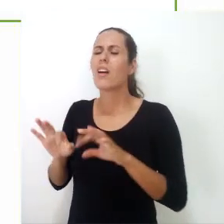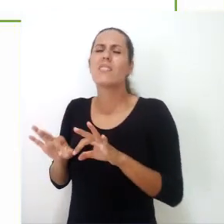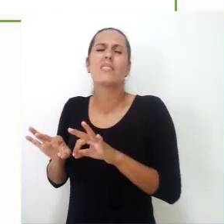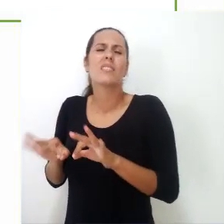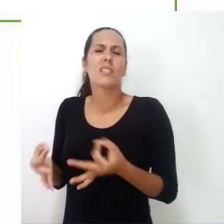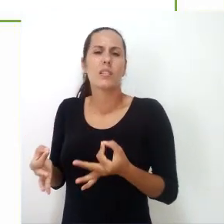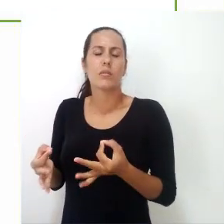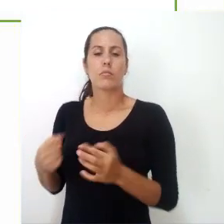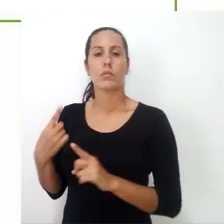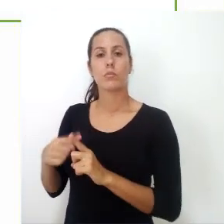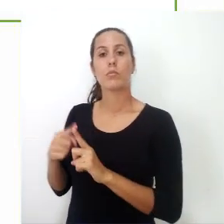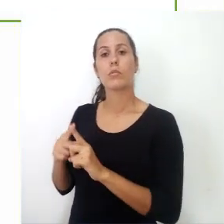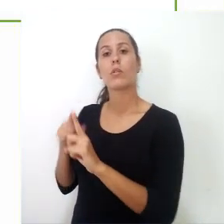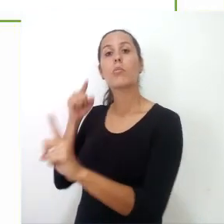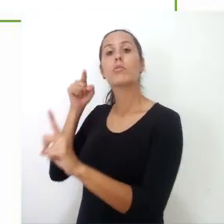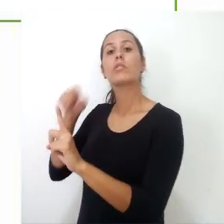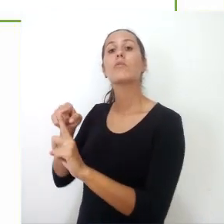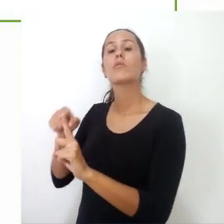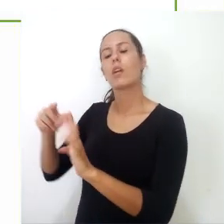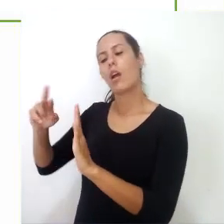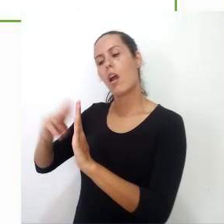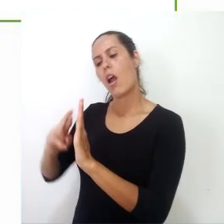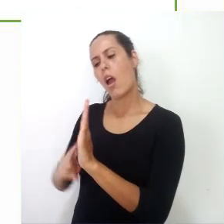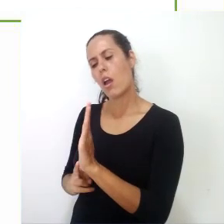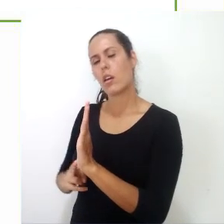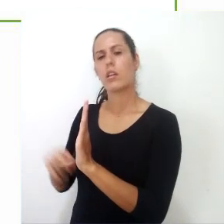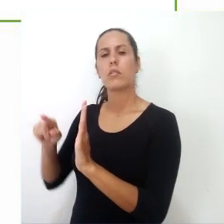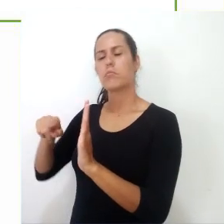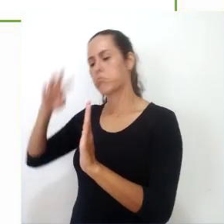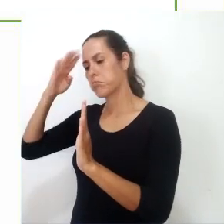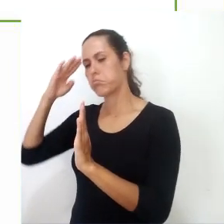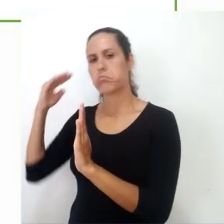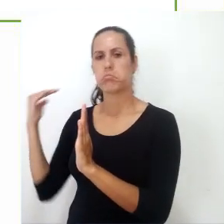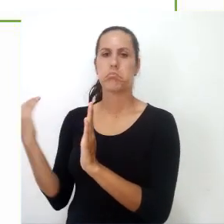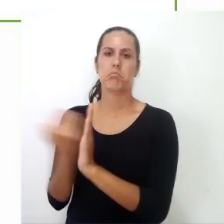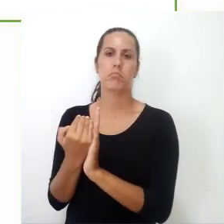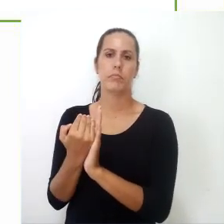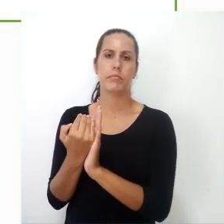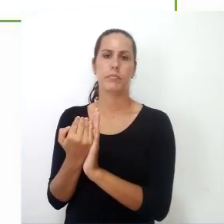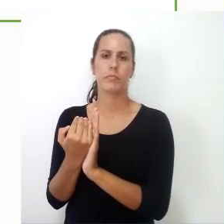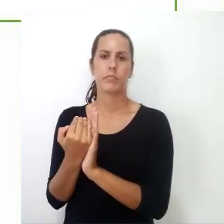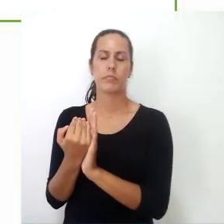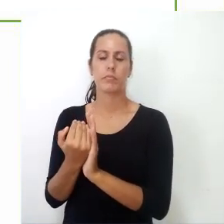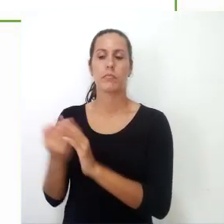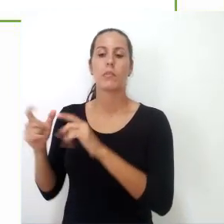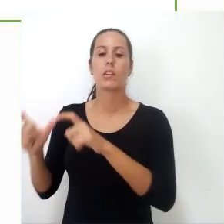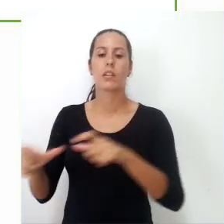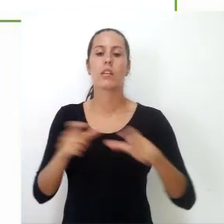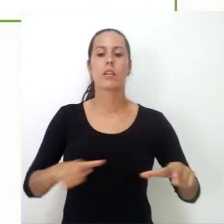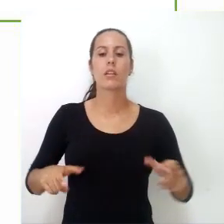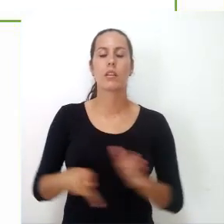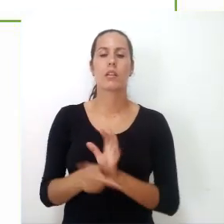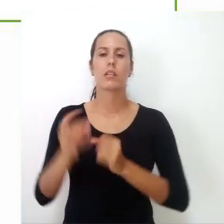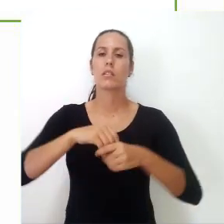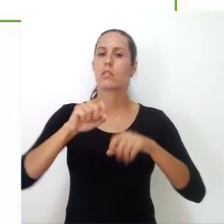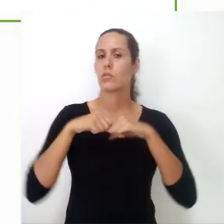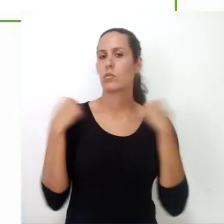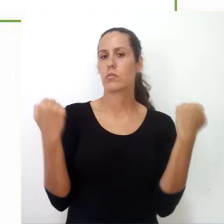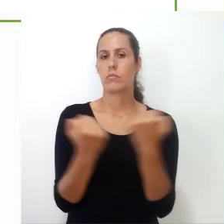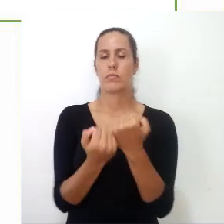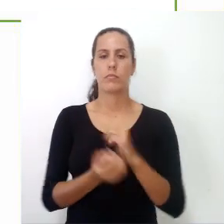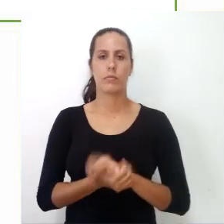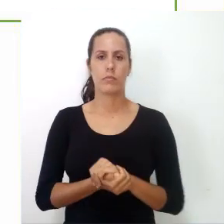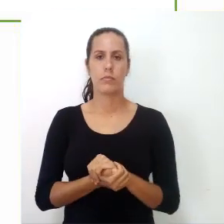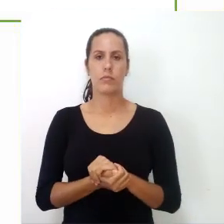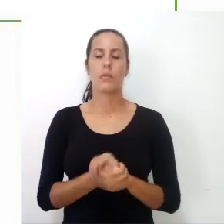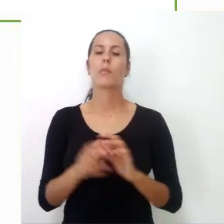simples, já que o objetivo de textos assim é estabelecer normas de conduta nos diversos campos da vida social. Vejam